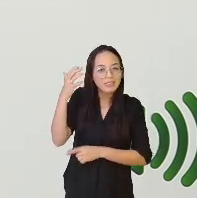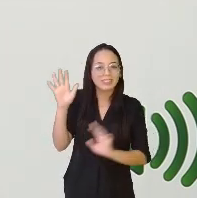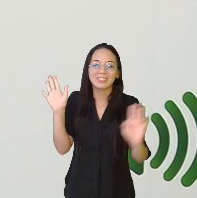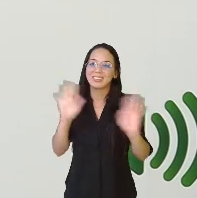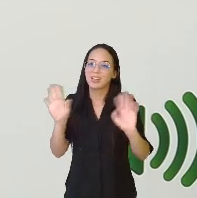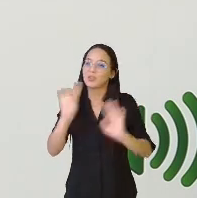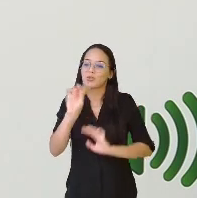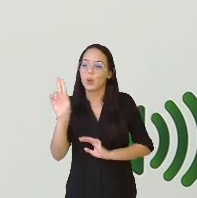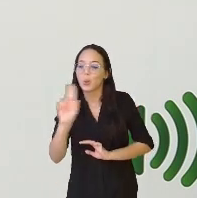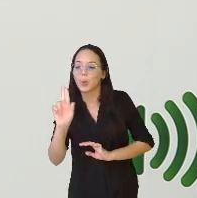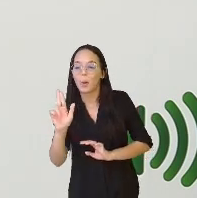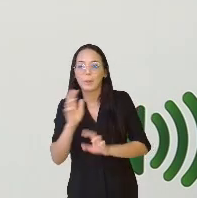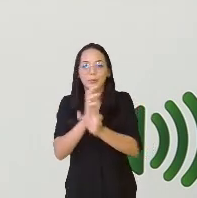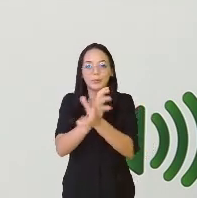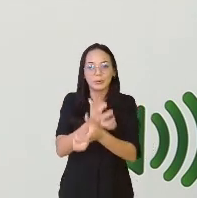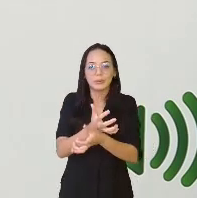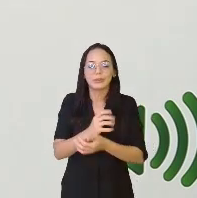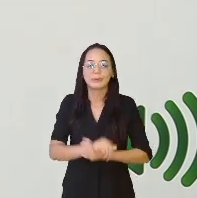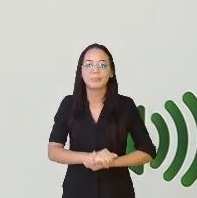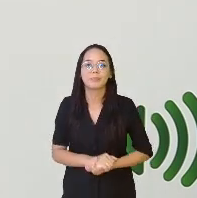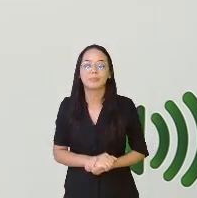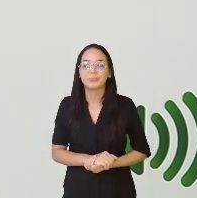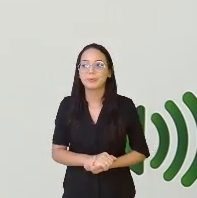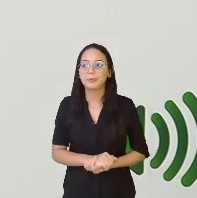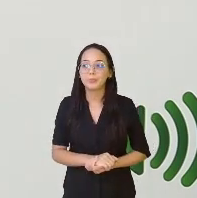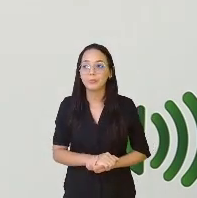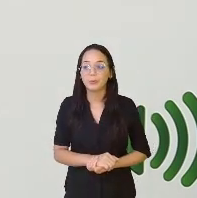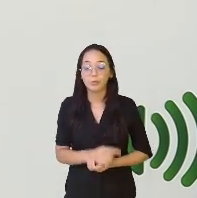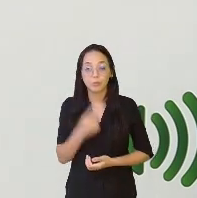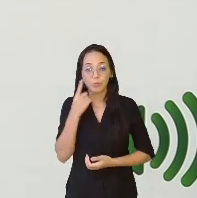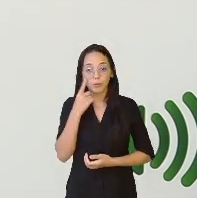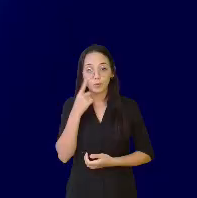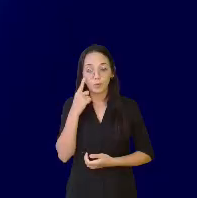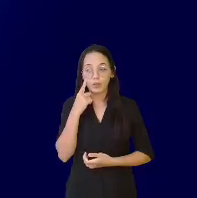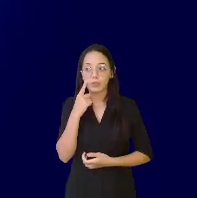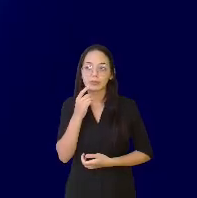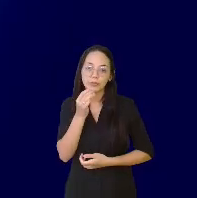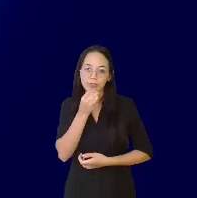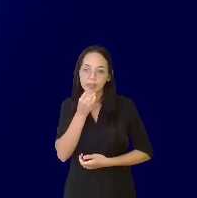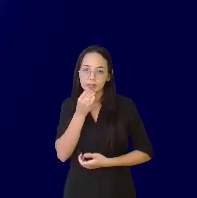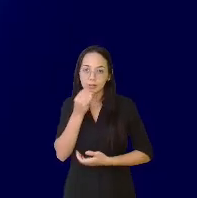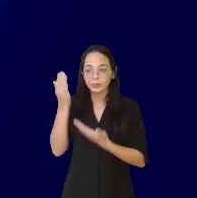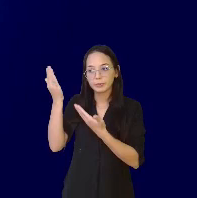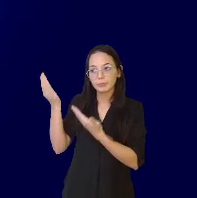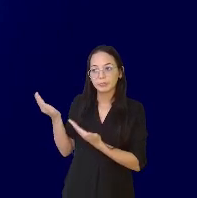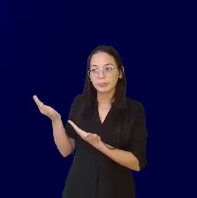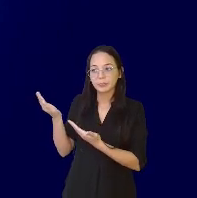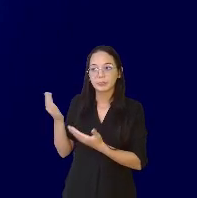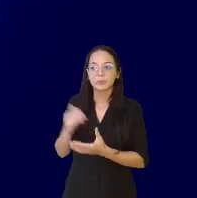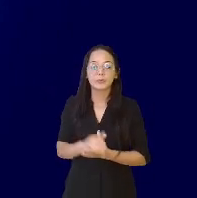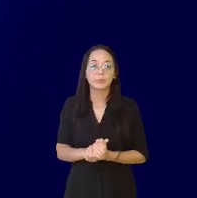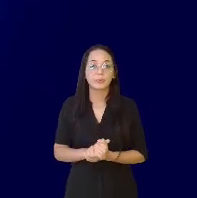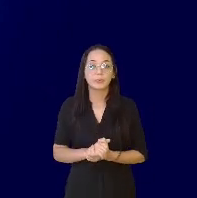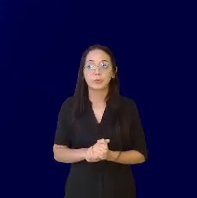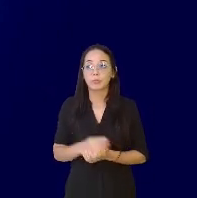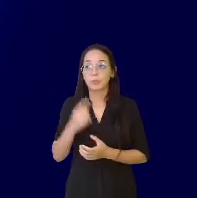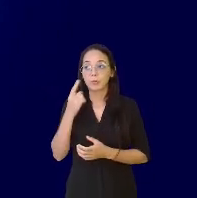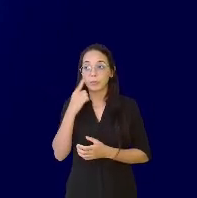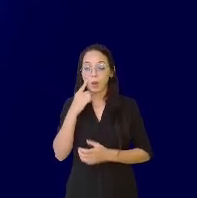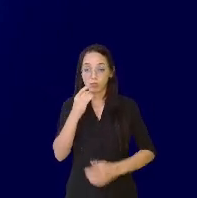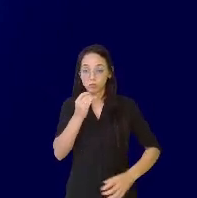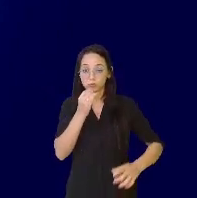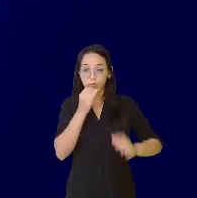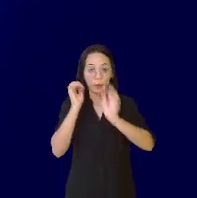tá? Vamos seguir. Aqui a gente tem um exemplo, ó, a caixa